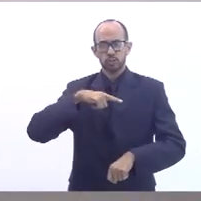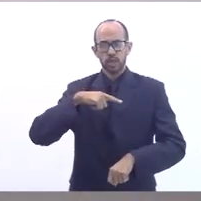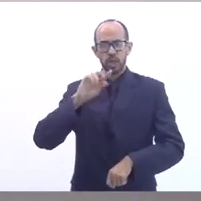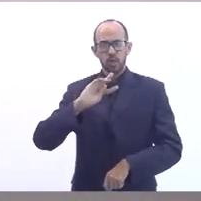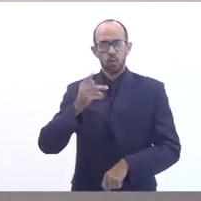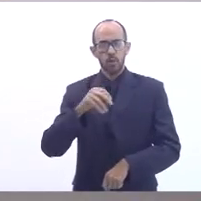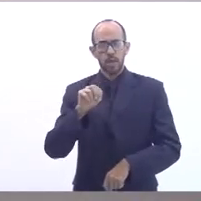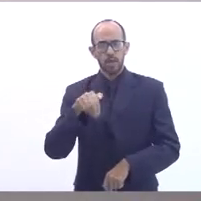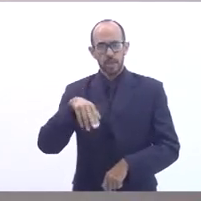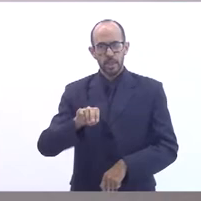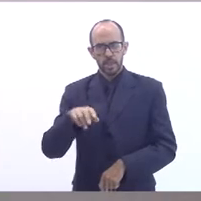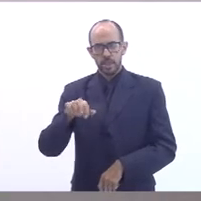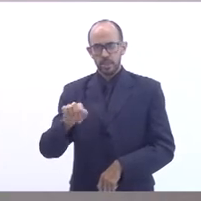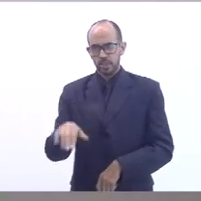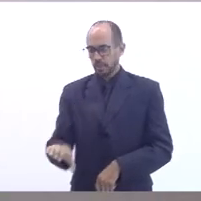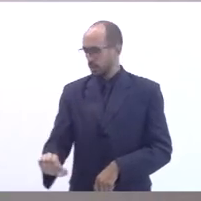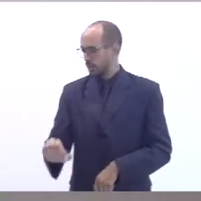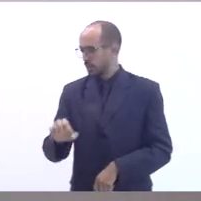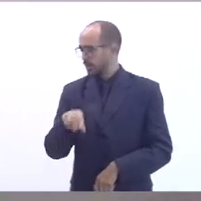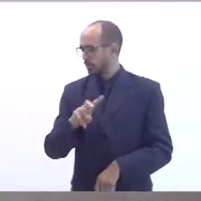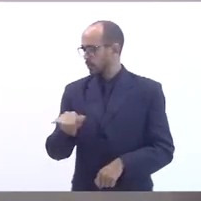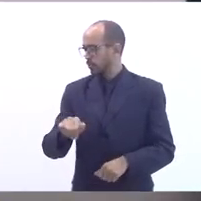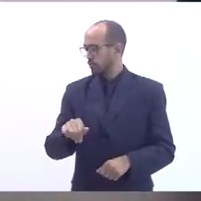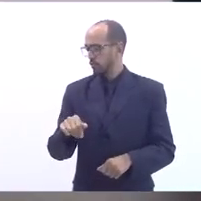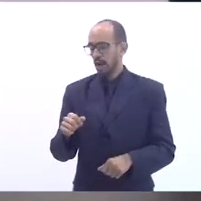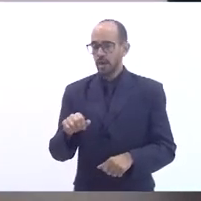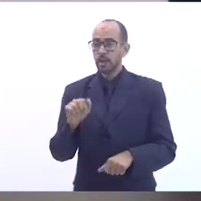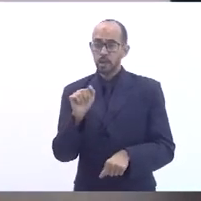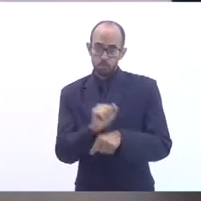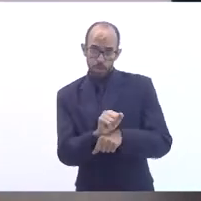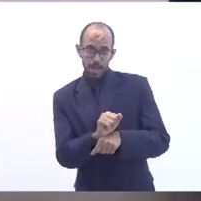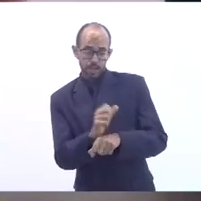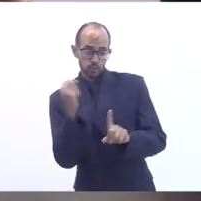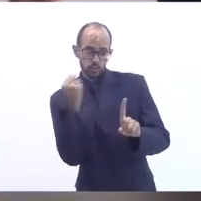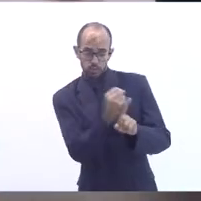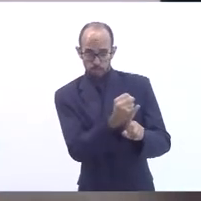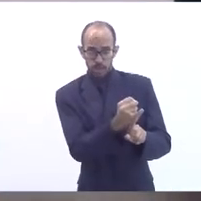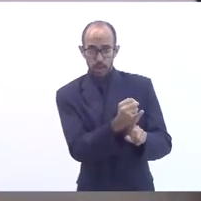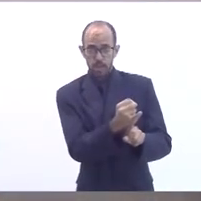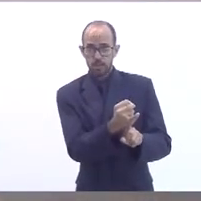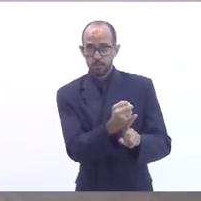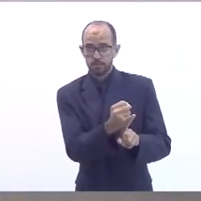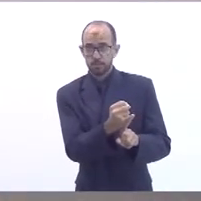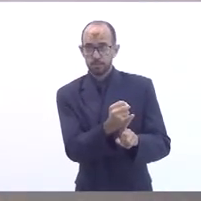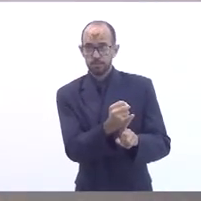Palmieri que tá aqui para nos matar e Oi